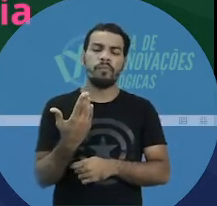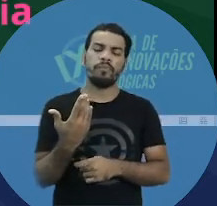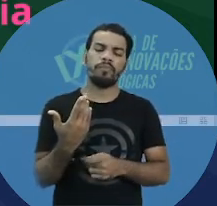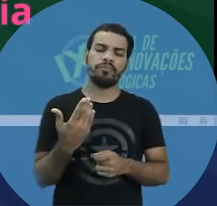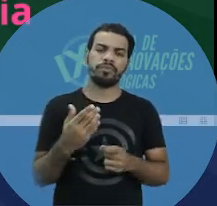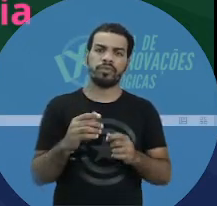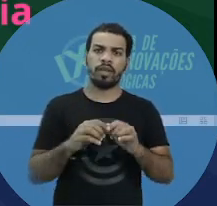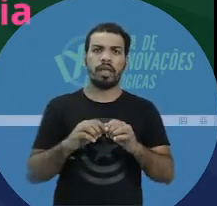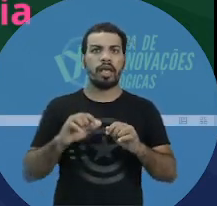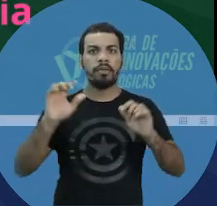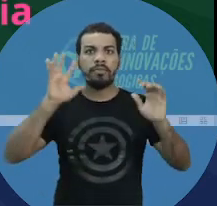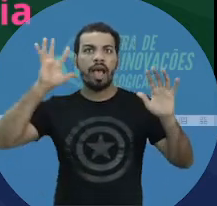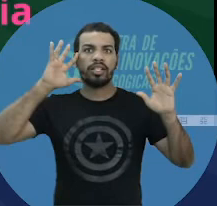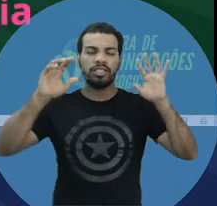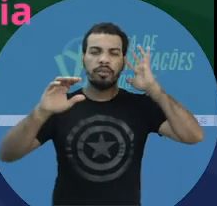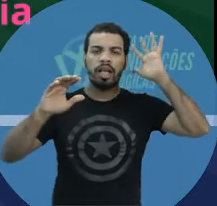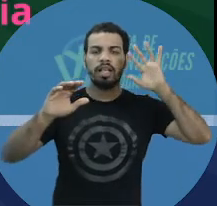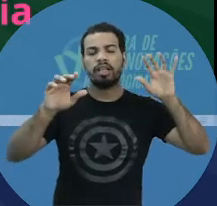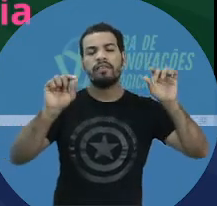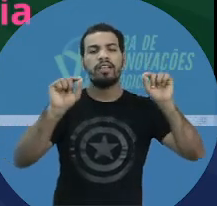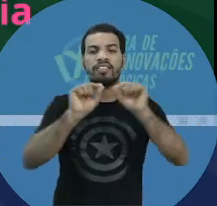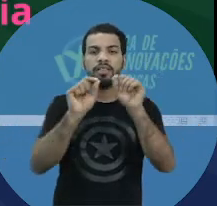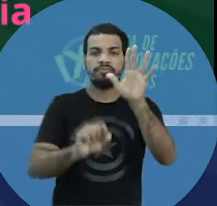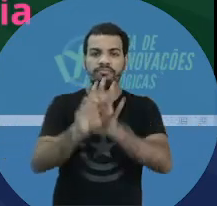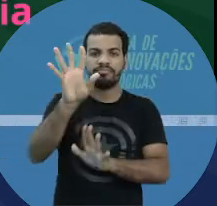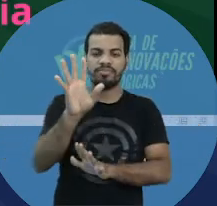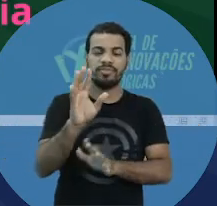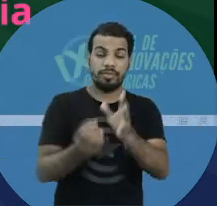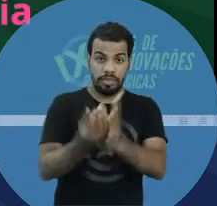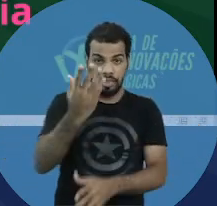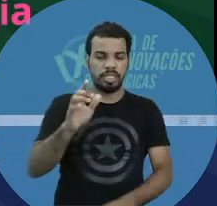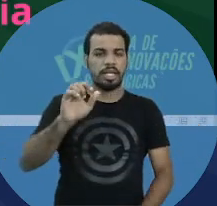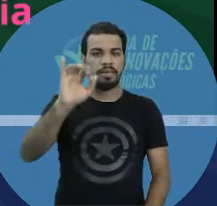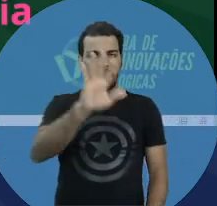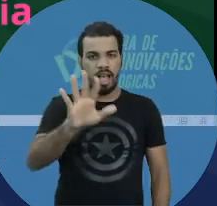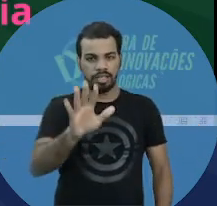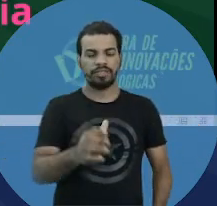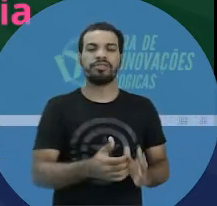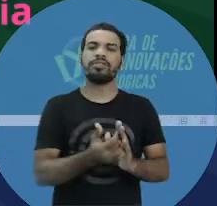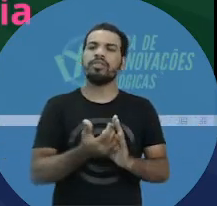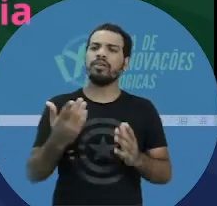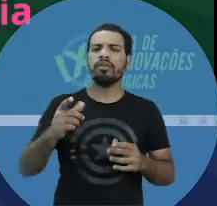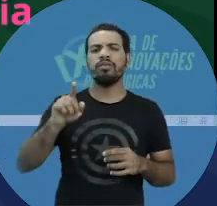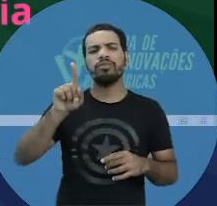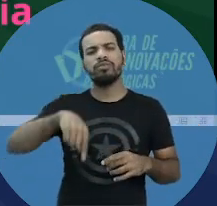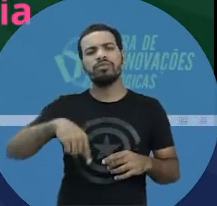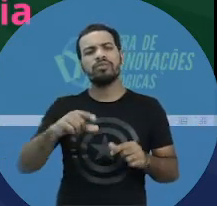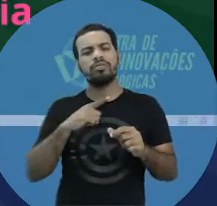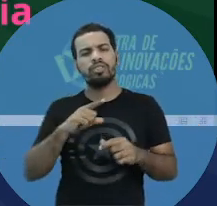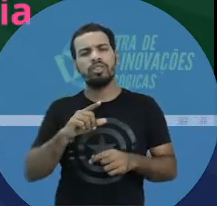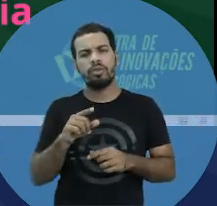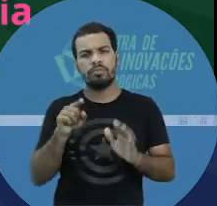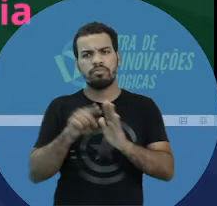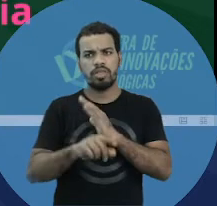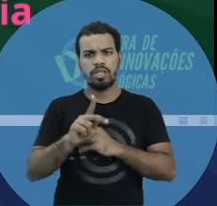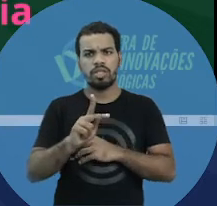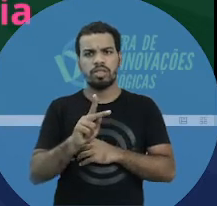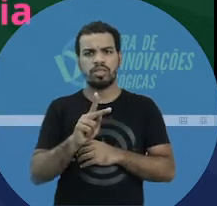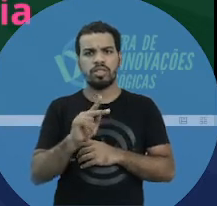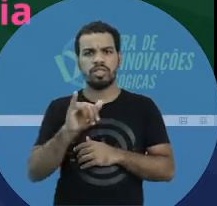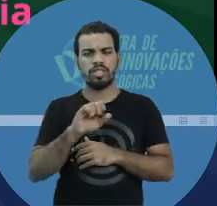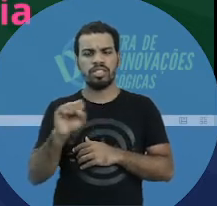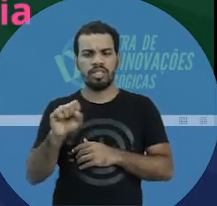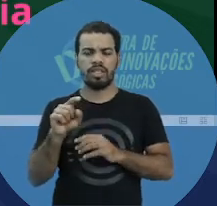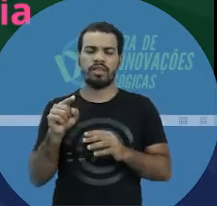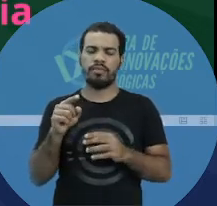imagens que pudessem estar obtendo das pessoas que passassem para stories, como o quiz, como existe o quiz, né, informações com relação às